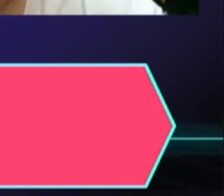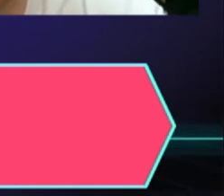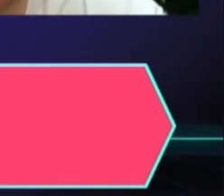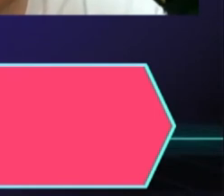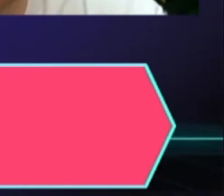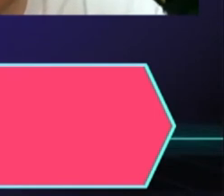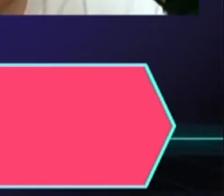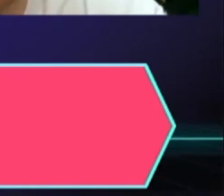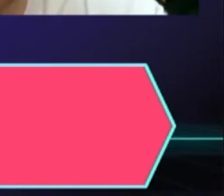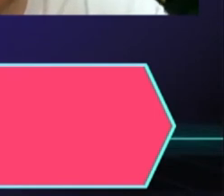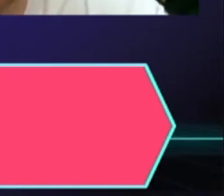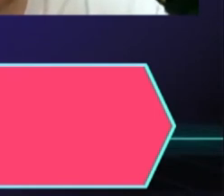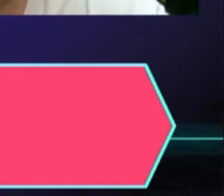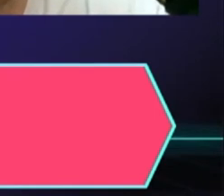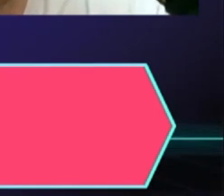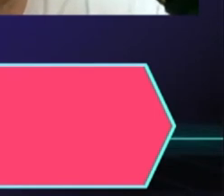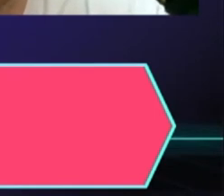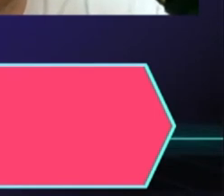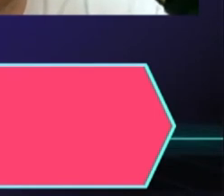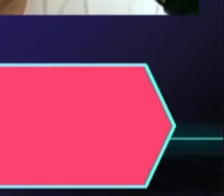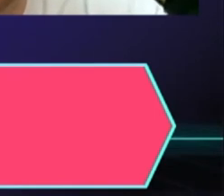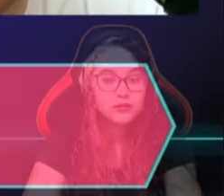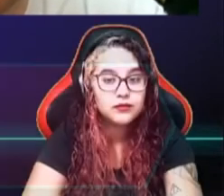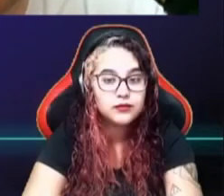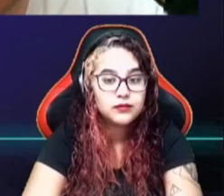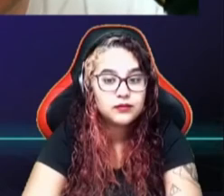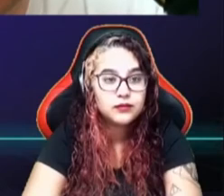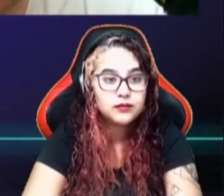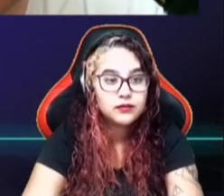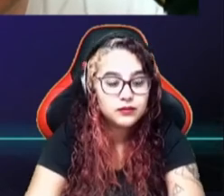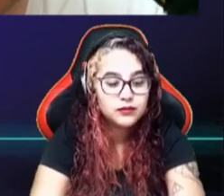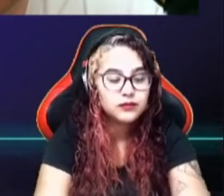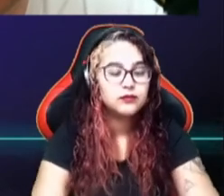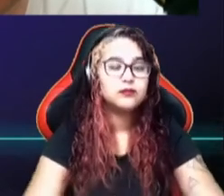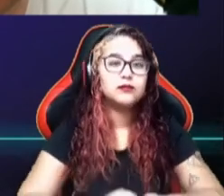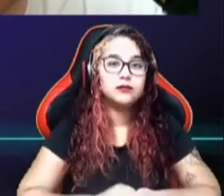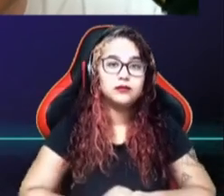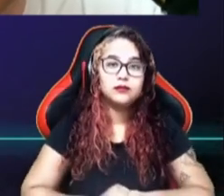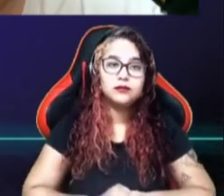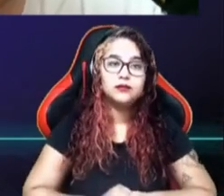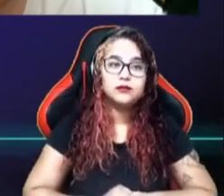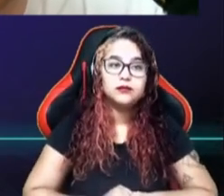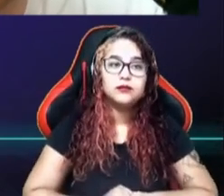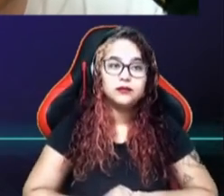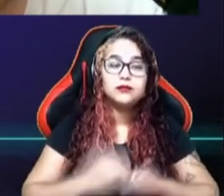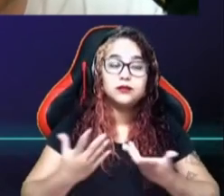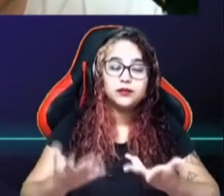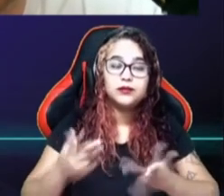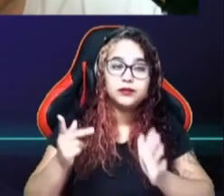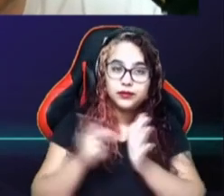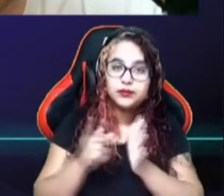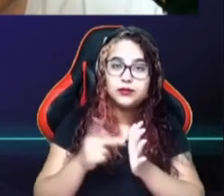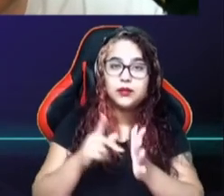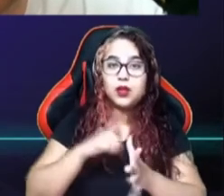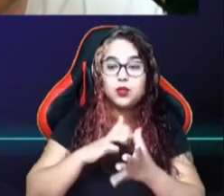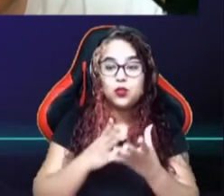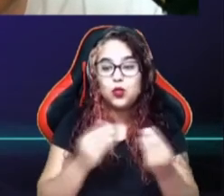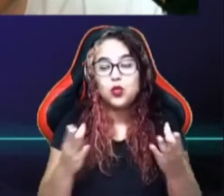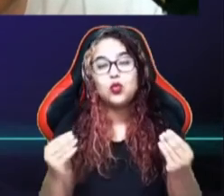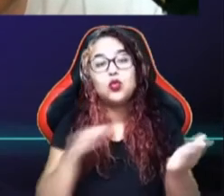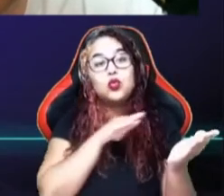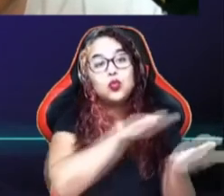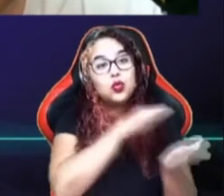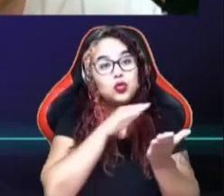público, como é que a gente mostra isso, quais os produtos lá do Boticário, sendo que certos produtos eram de coisas etéreas lá, como